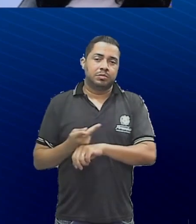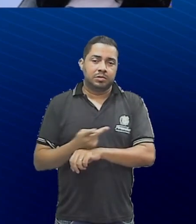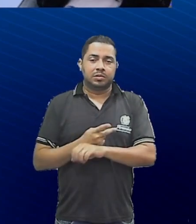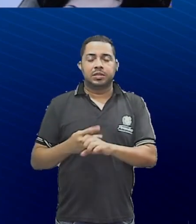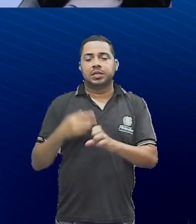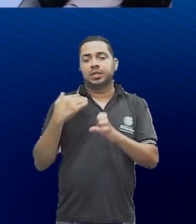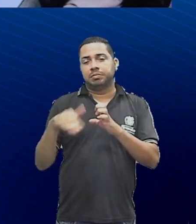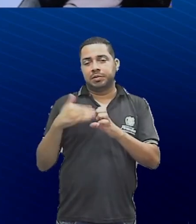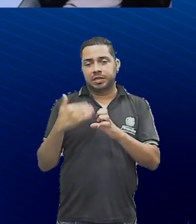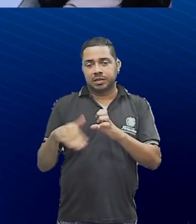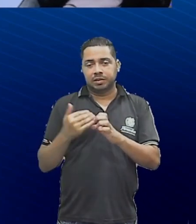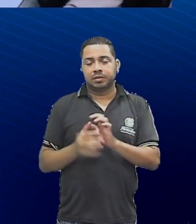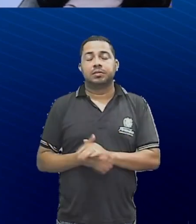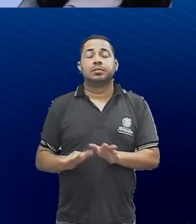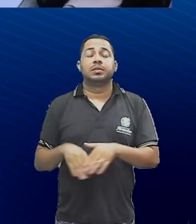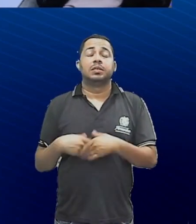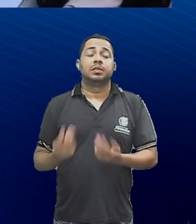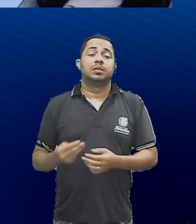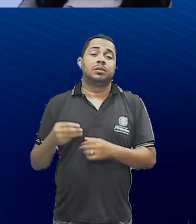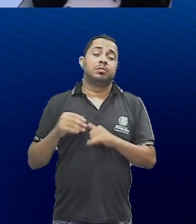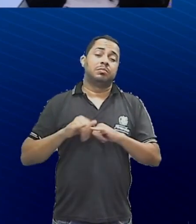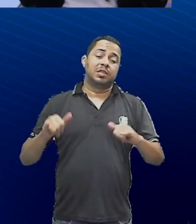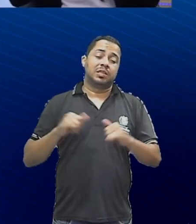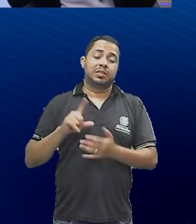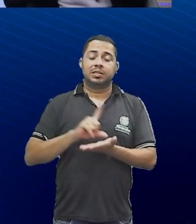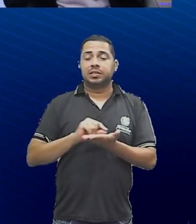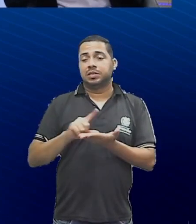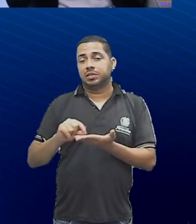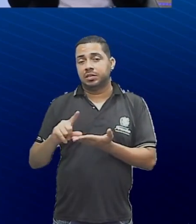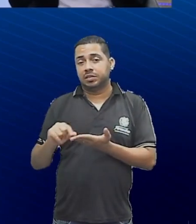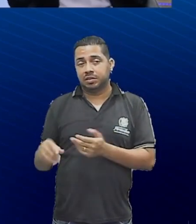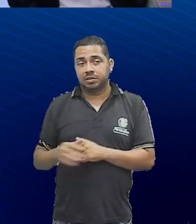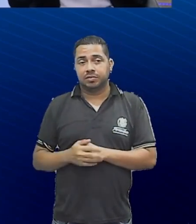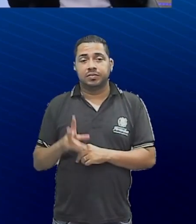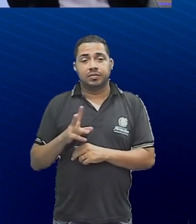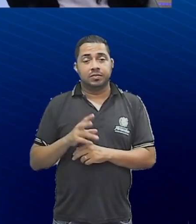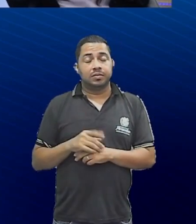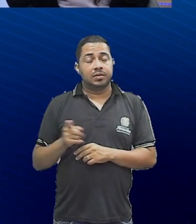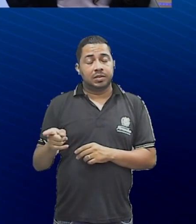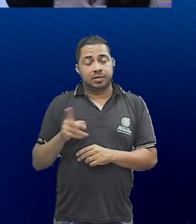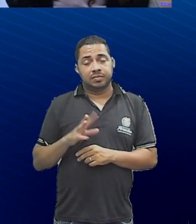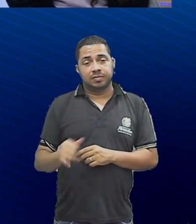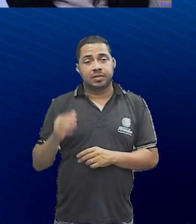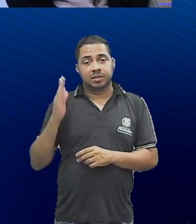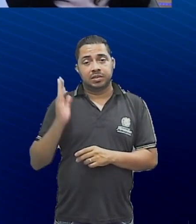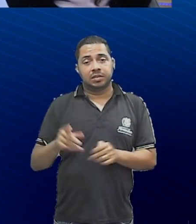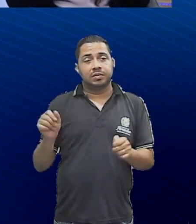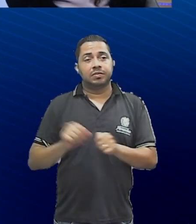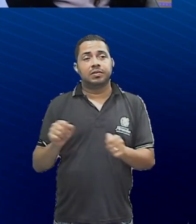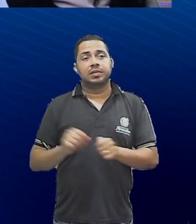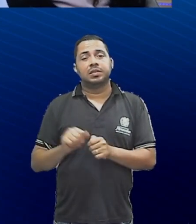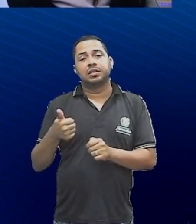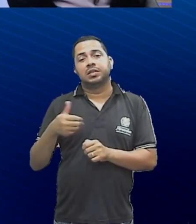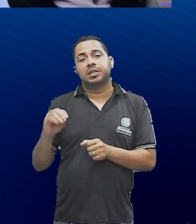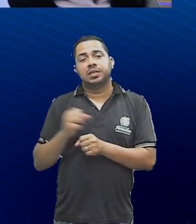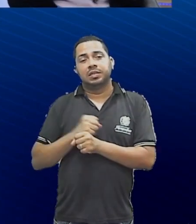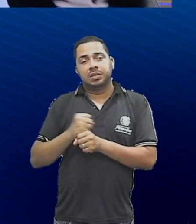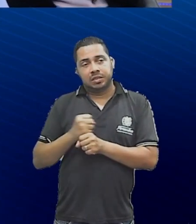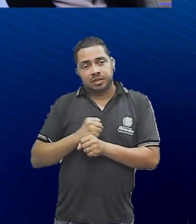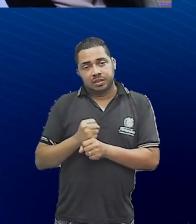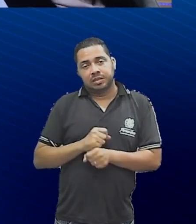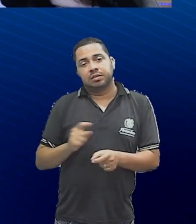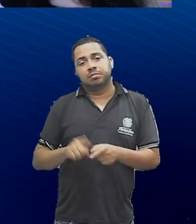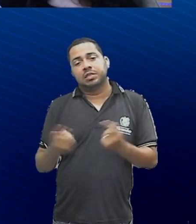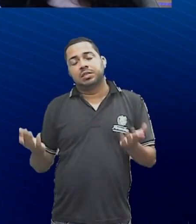e-mail. Então, o marketing digital, ele veio, já faz uns 10 anos que ele está bem forte,